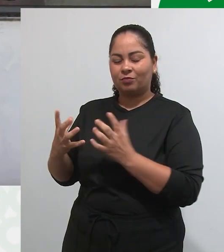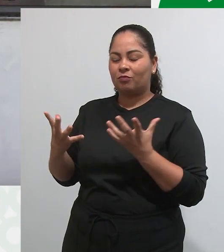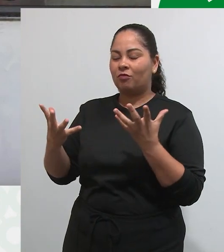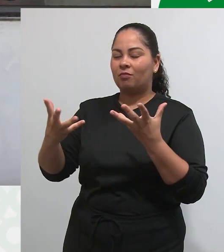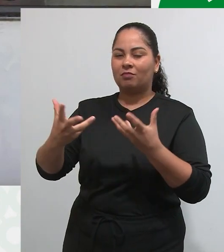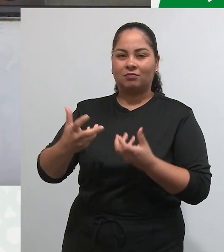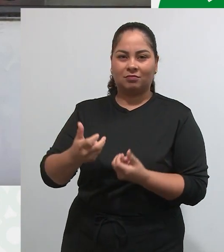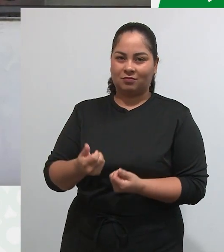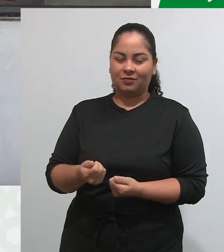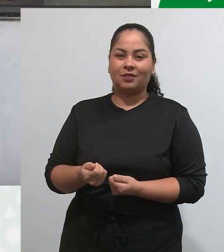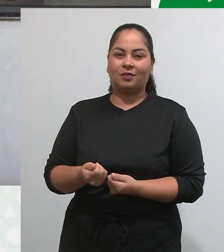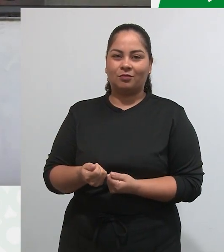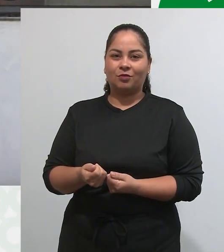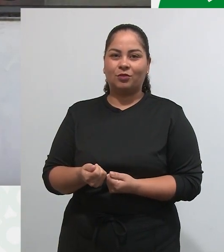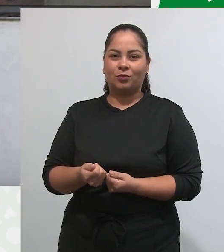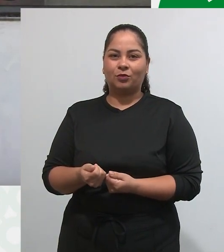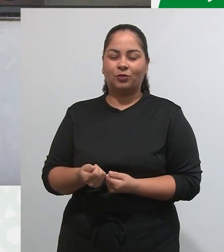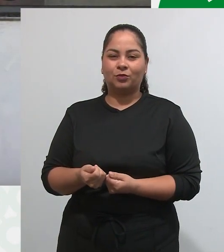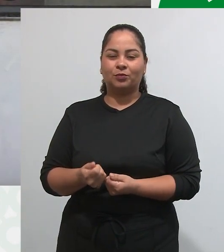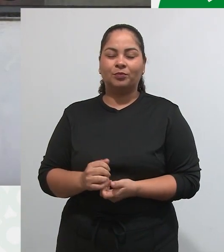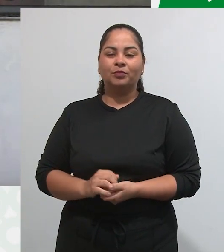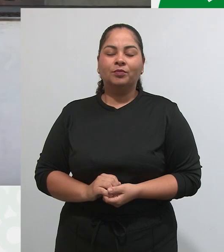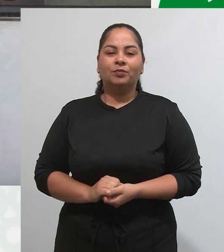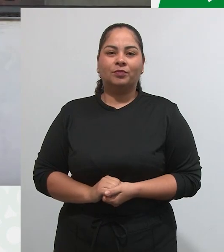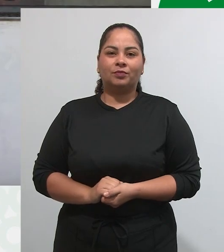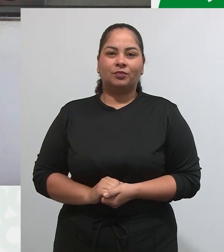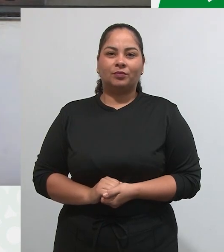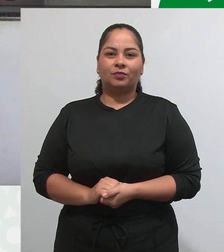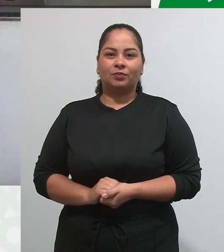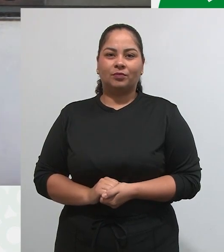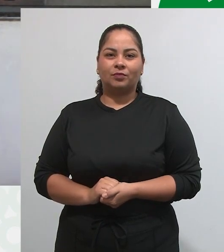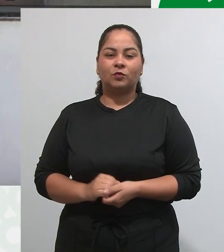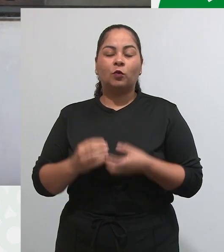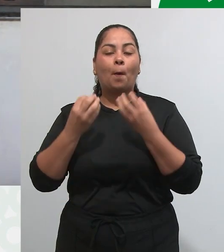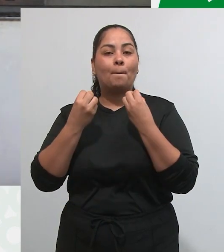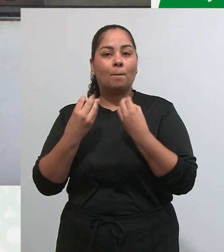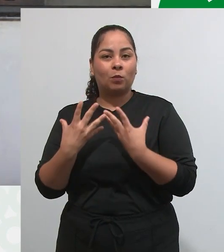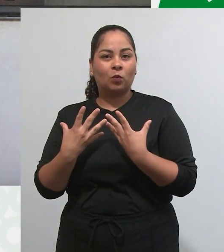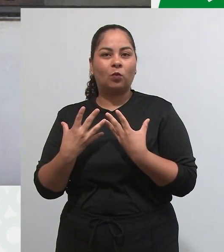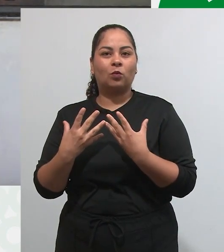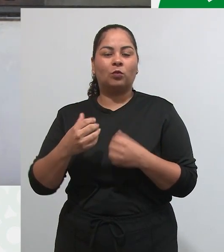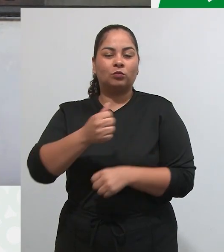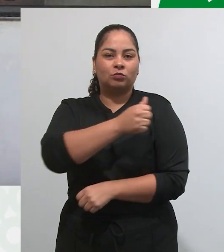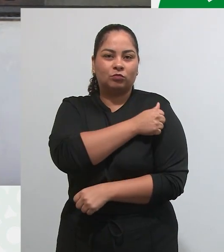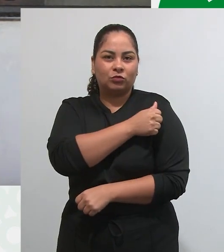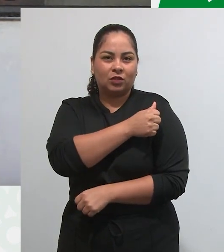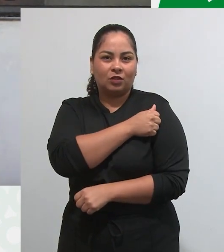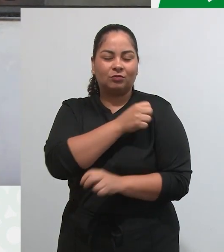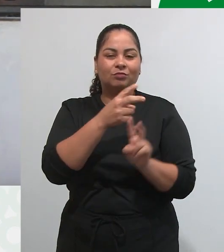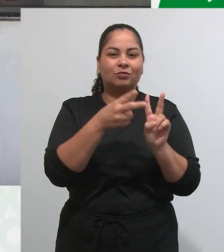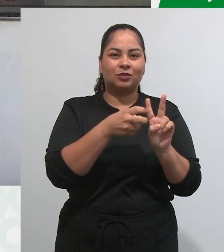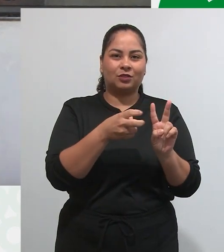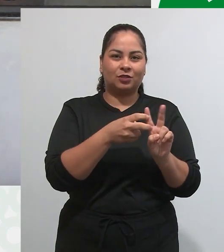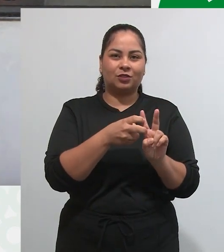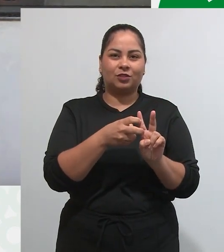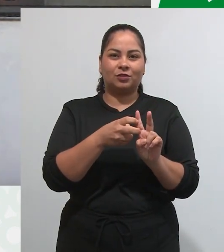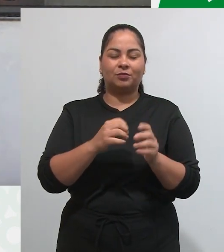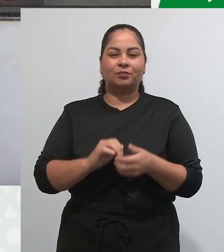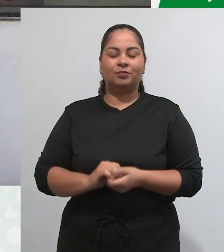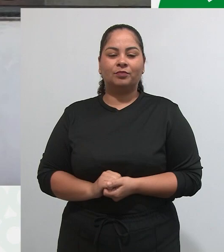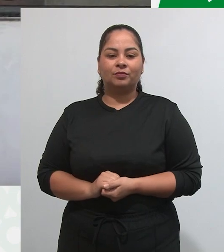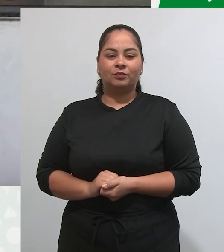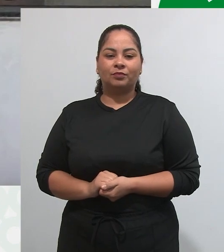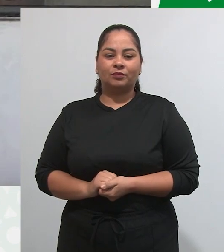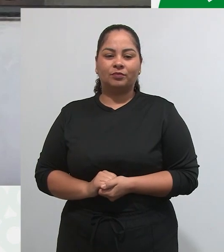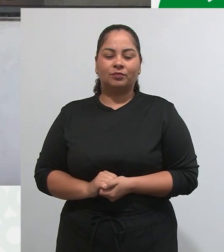muito gratificante também para a área indígena, para os alunos de lá, que são os alunos surdos que